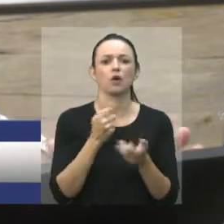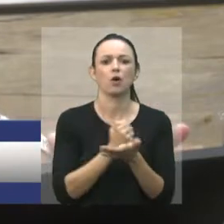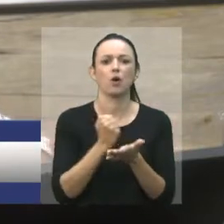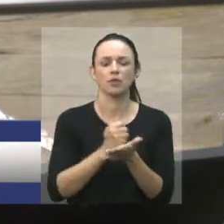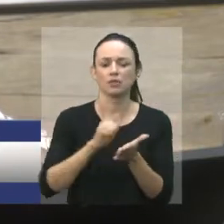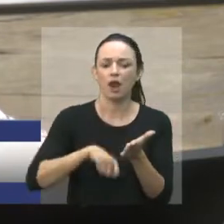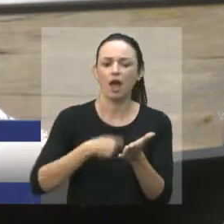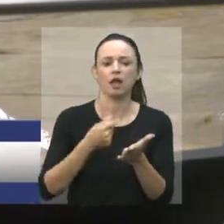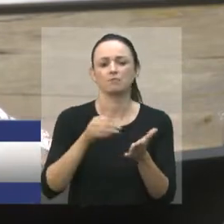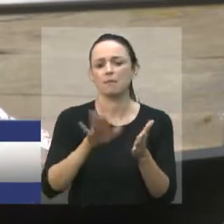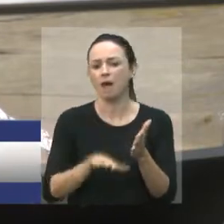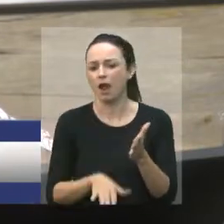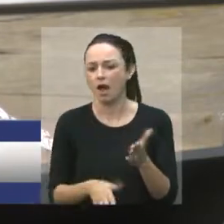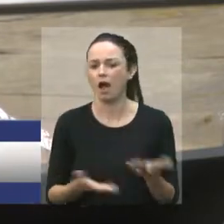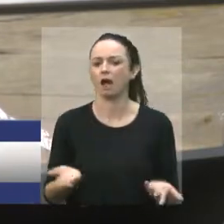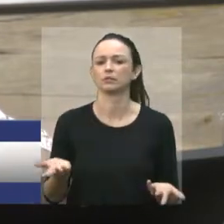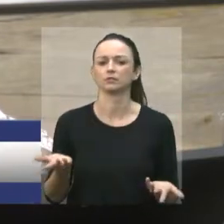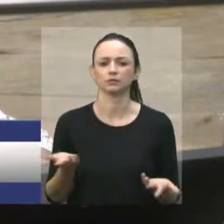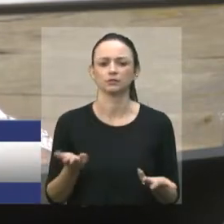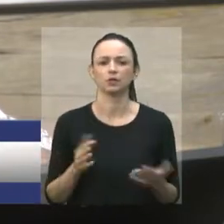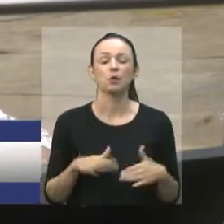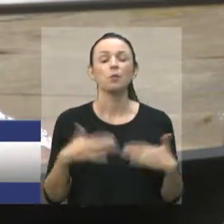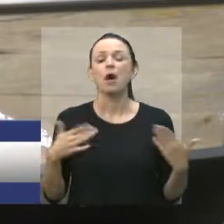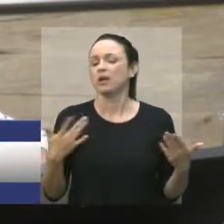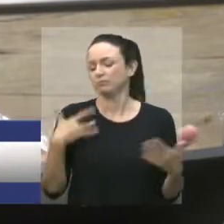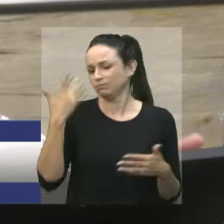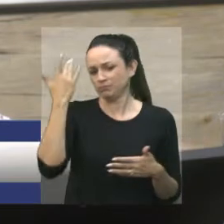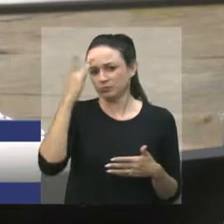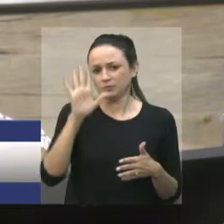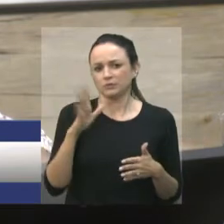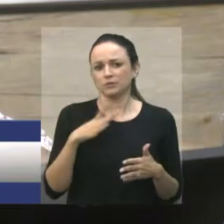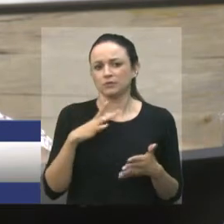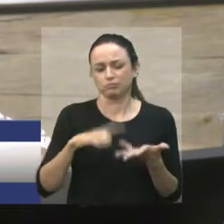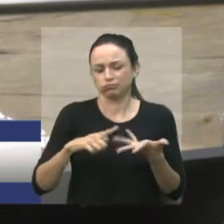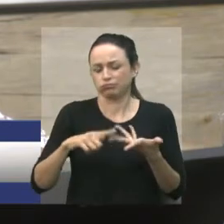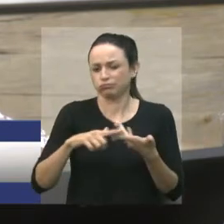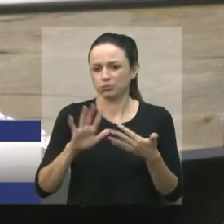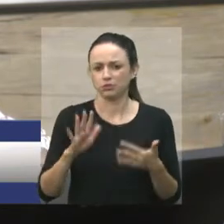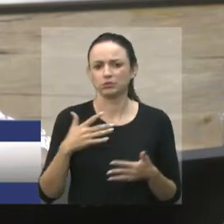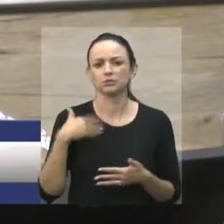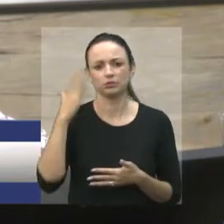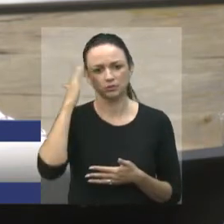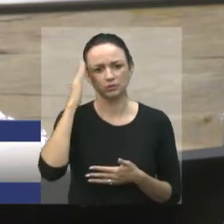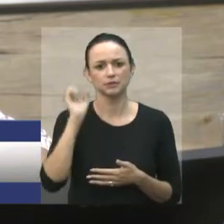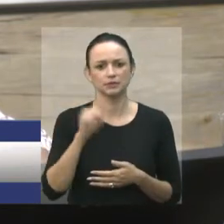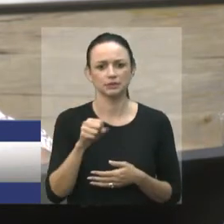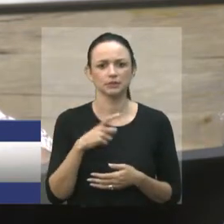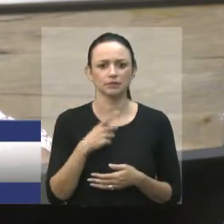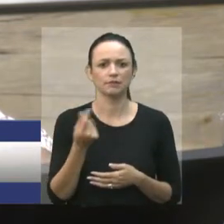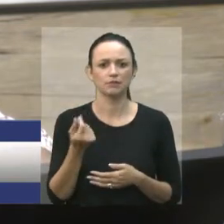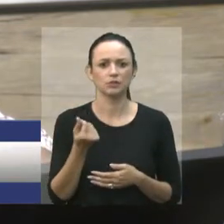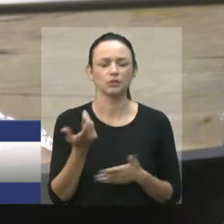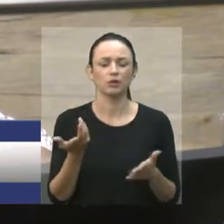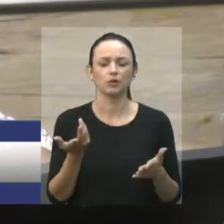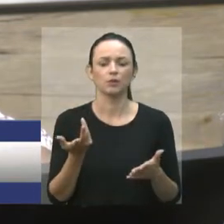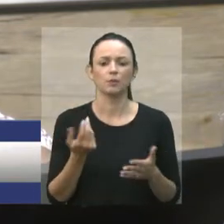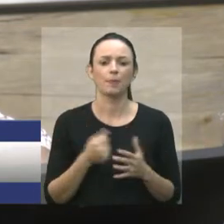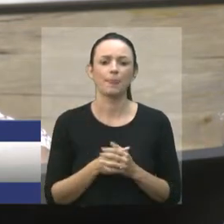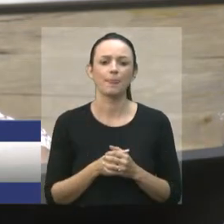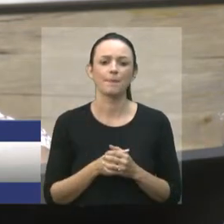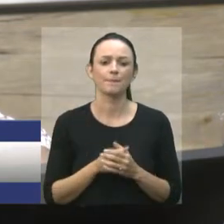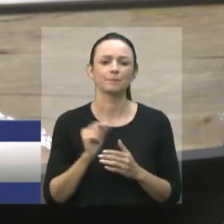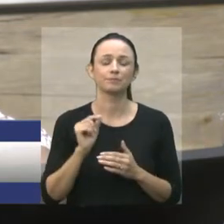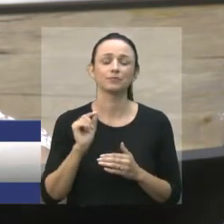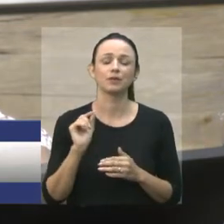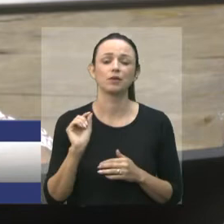baratos. Aí eu não sei quais foram exatamente, não estou aqui para descrever isso aí, mas eu sei que existe um valor acima. O que tá